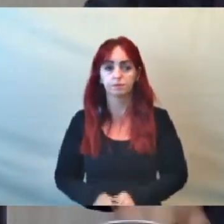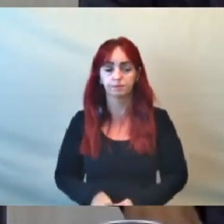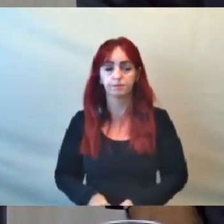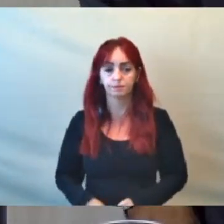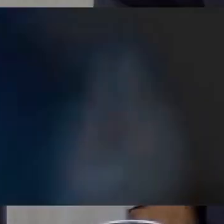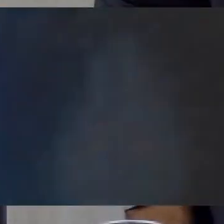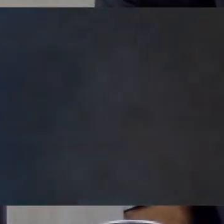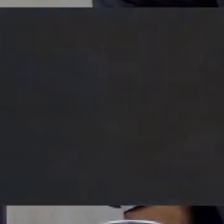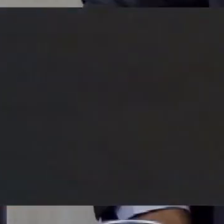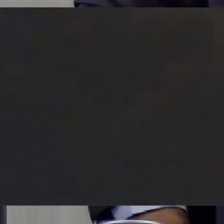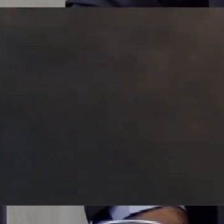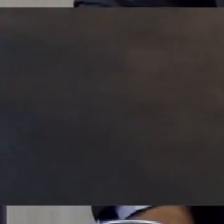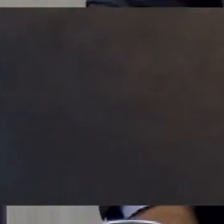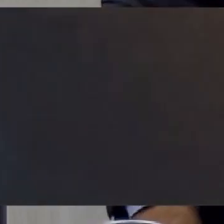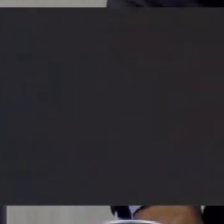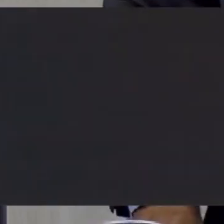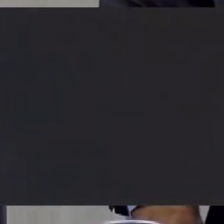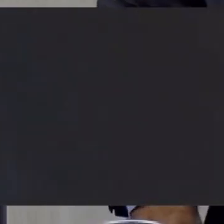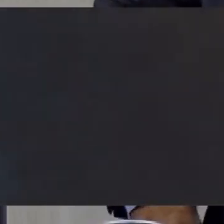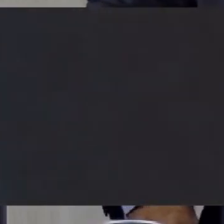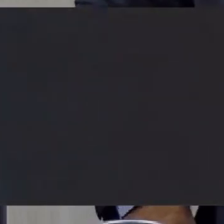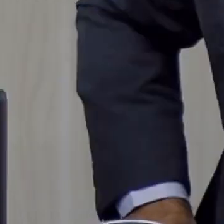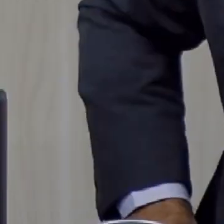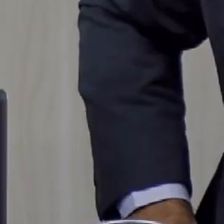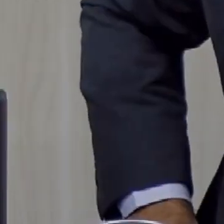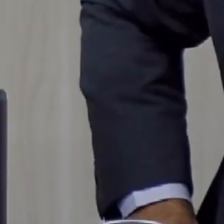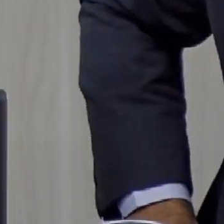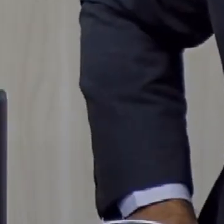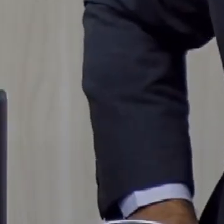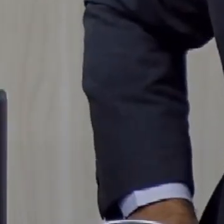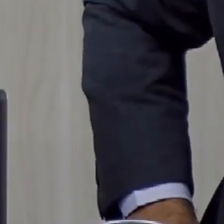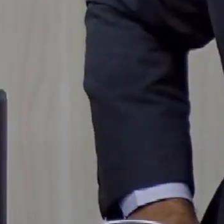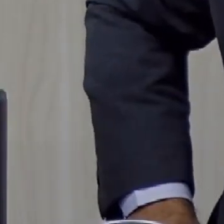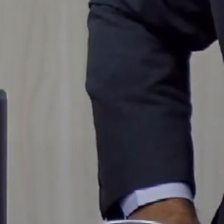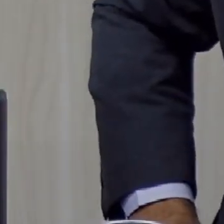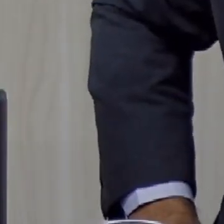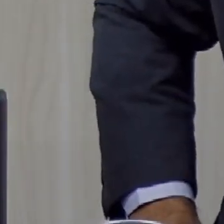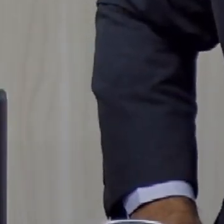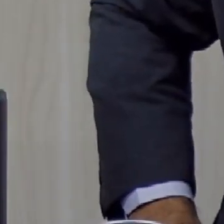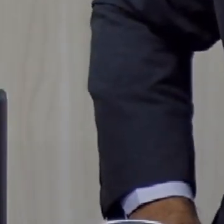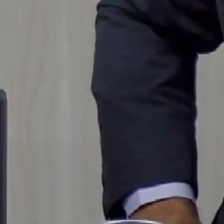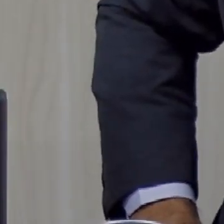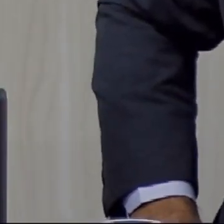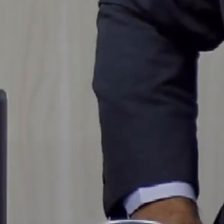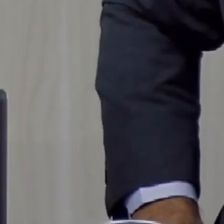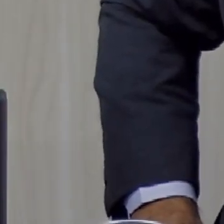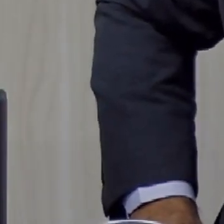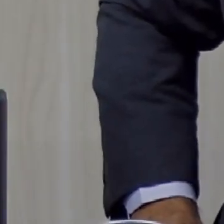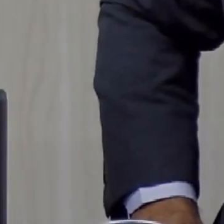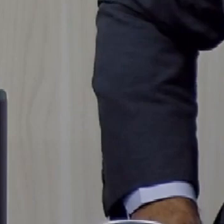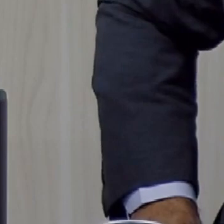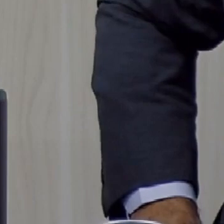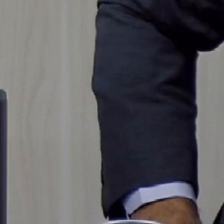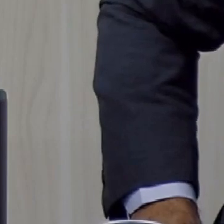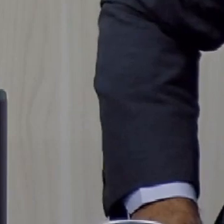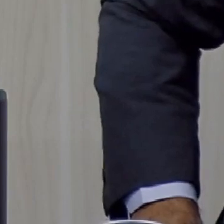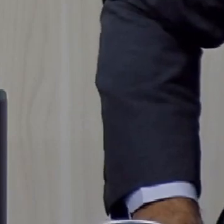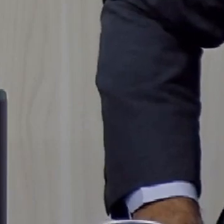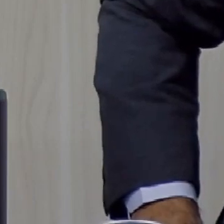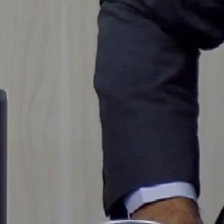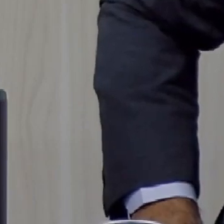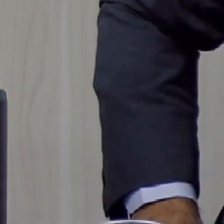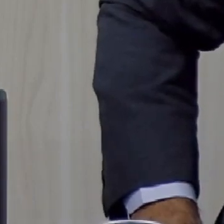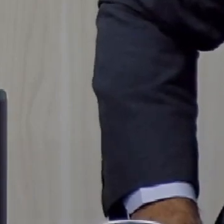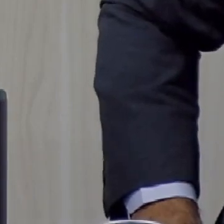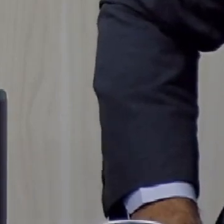eu vou primeiro ler aqui a minha parte. Solicito ao senhor Nilo Nascimento que preste o compromisso